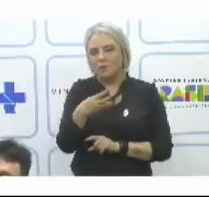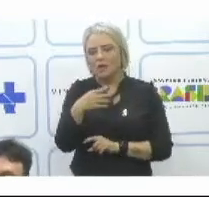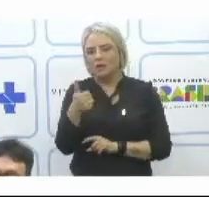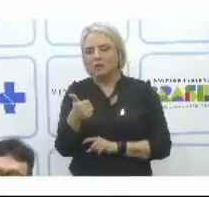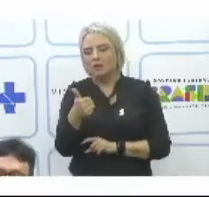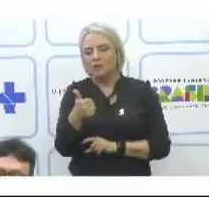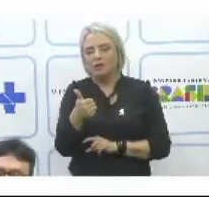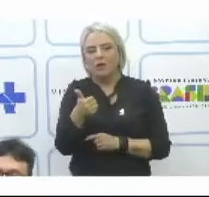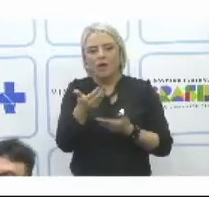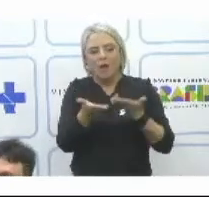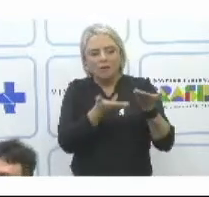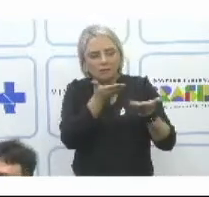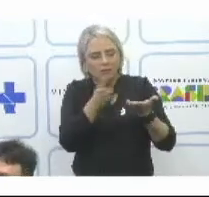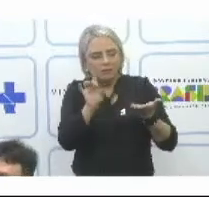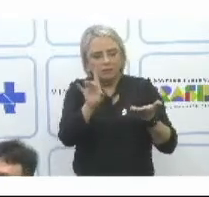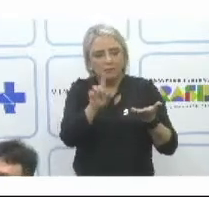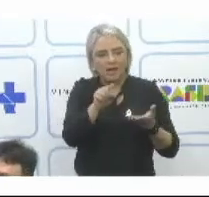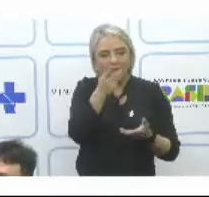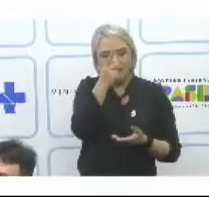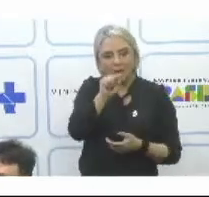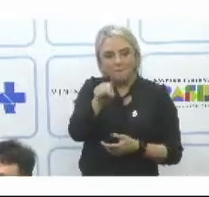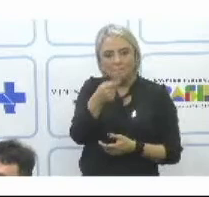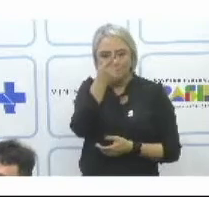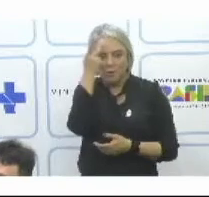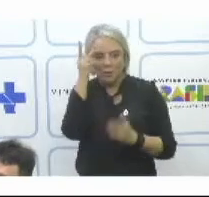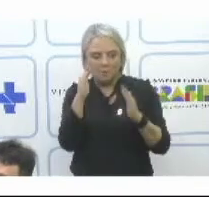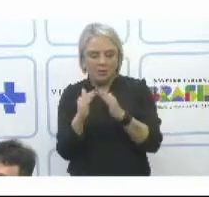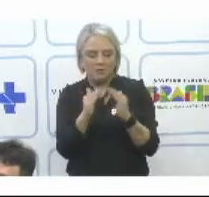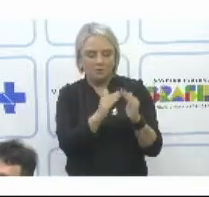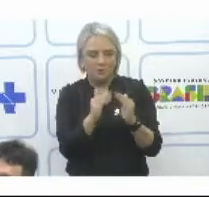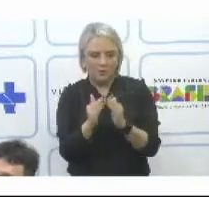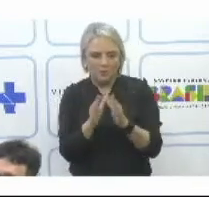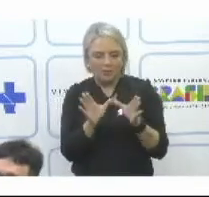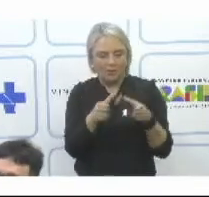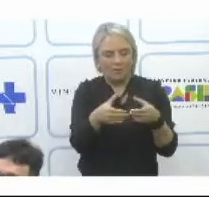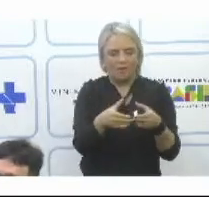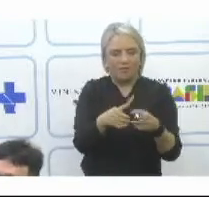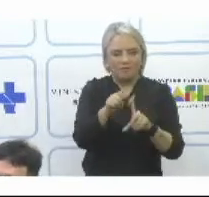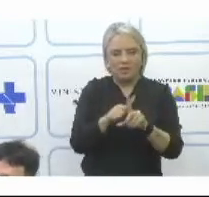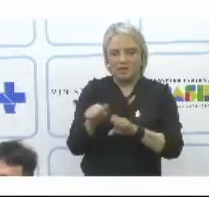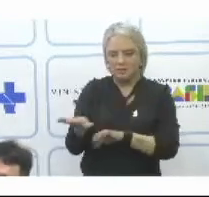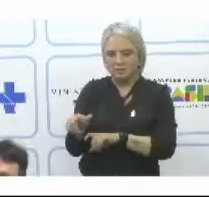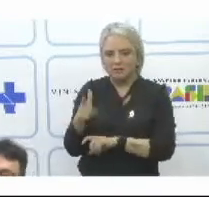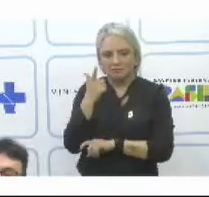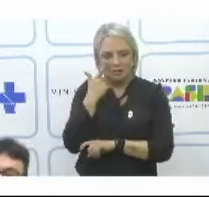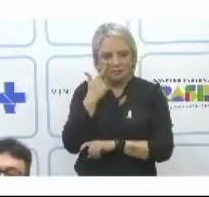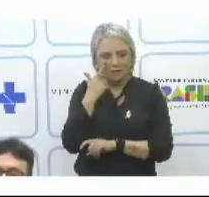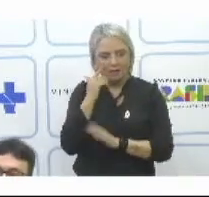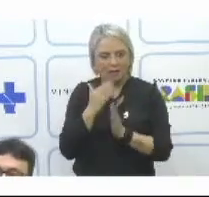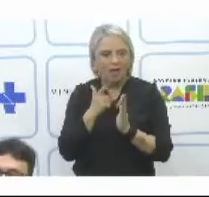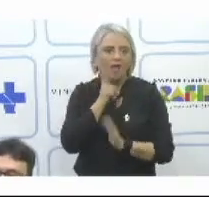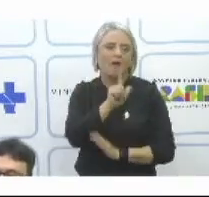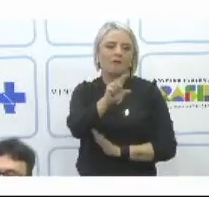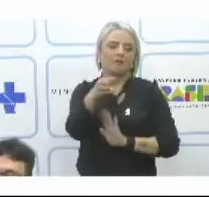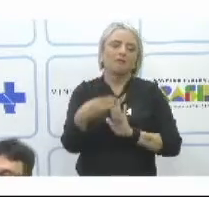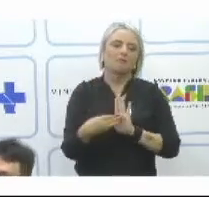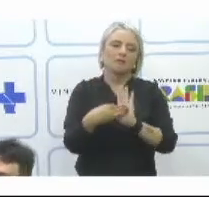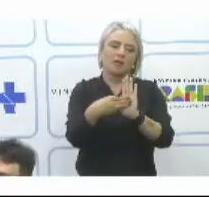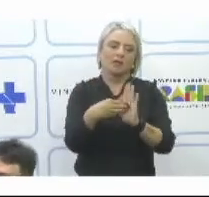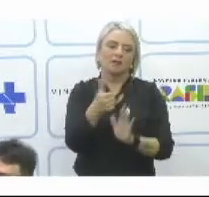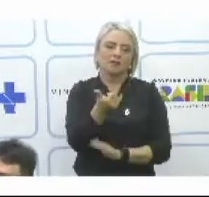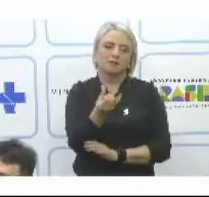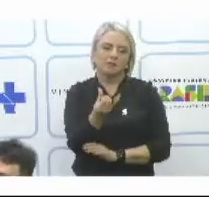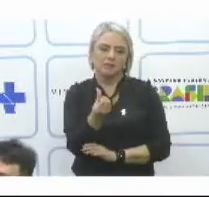13,41 procedimentos para cada 1.000 habitantes, né, em setembro. Então a gente está prevendo que a gente vai alcançar a nossa meta de